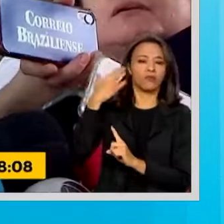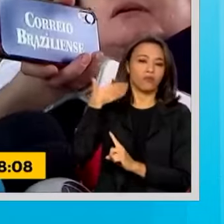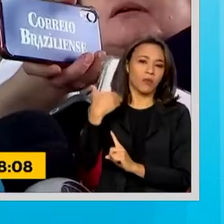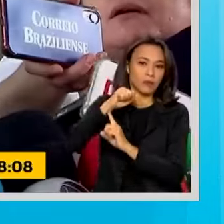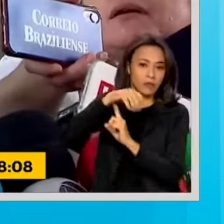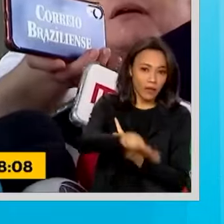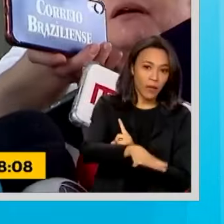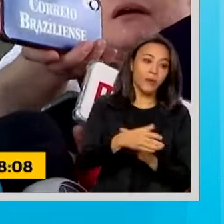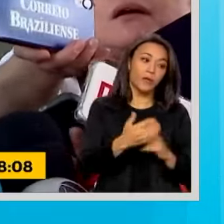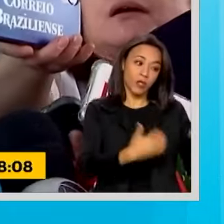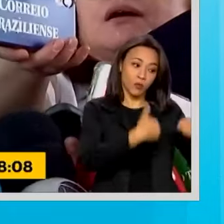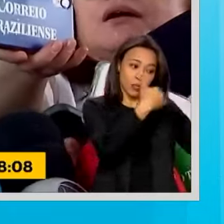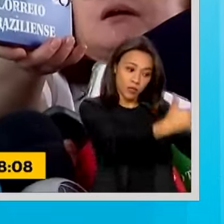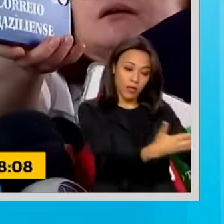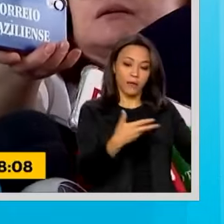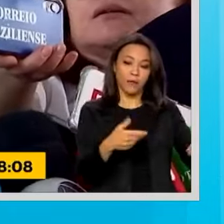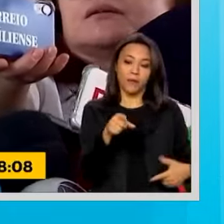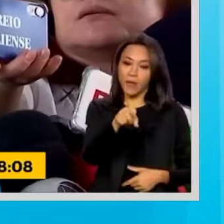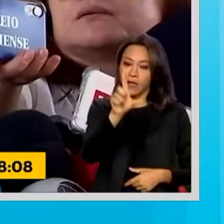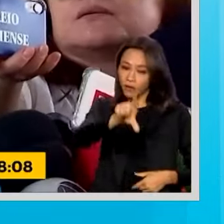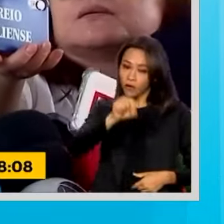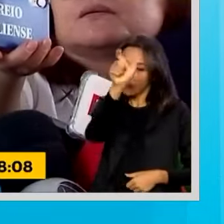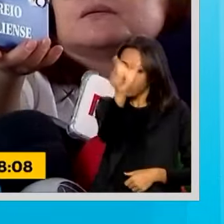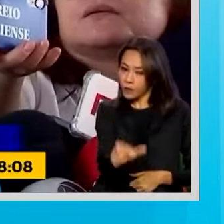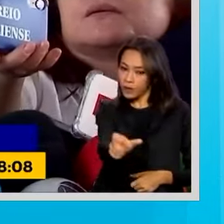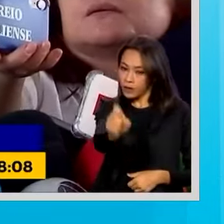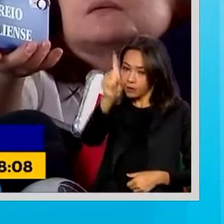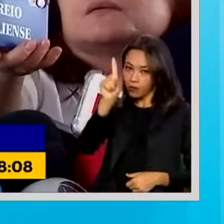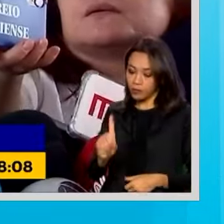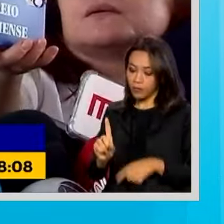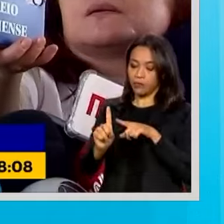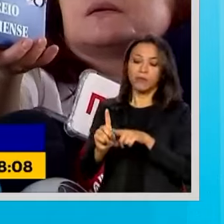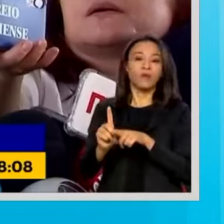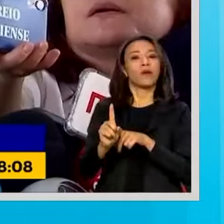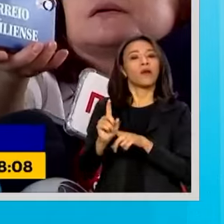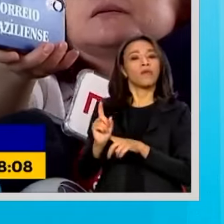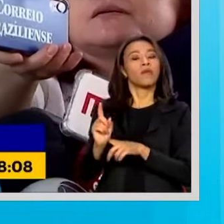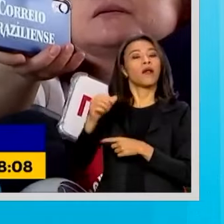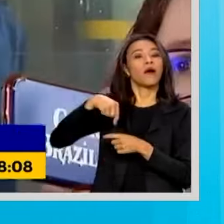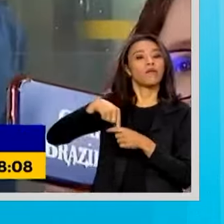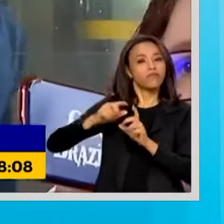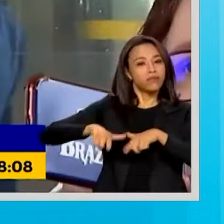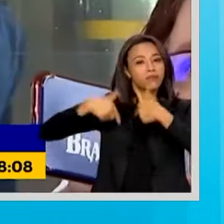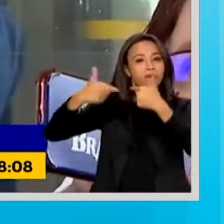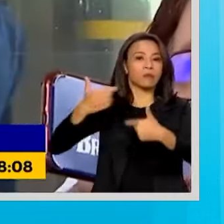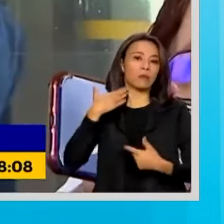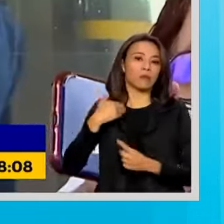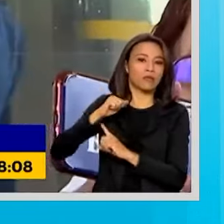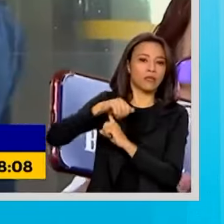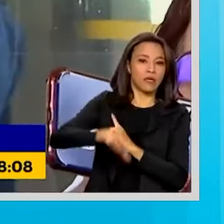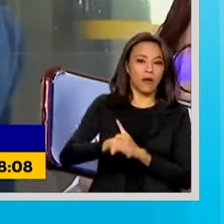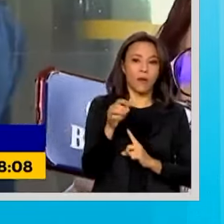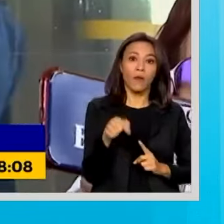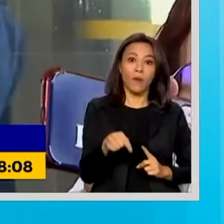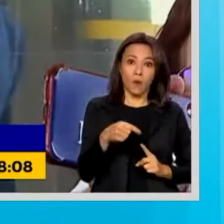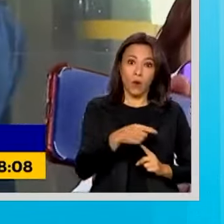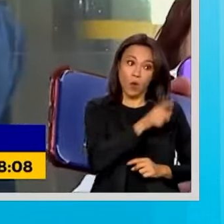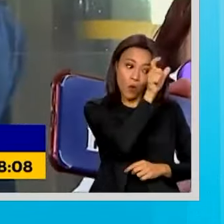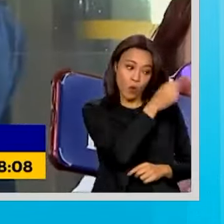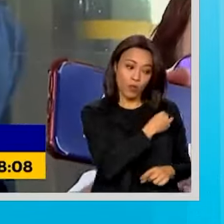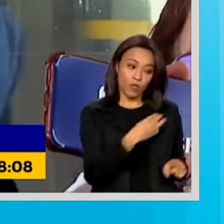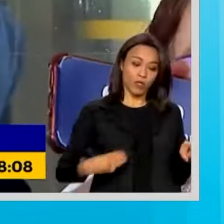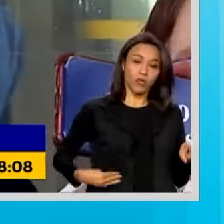Banco Central não pode ser um instrumento de aplicação de políticas públicas do Ministério da Fazenda. E é muito importante que ele, na